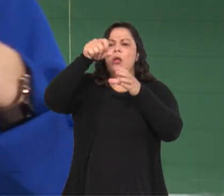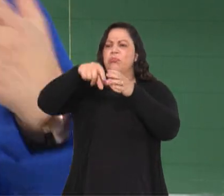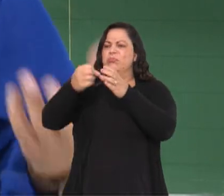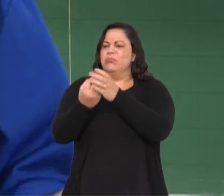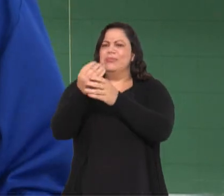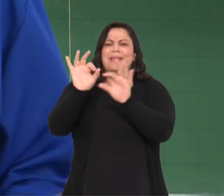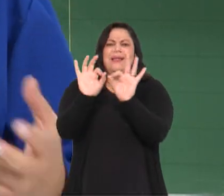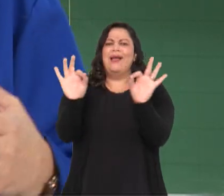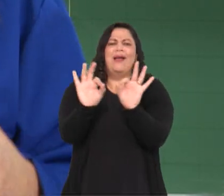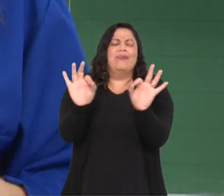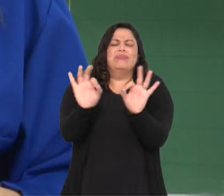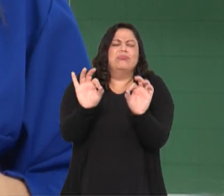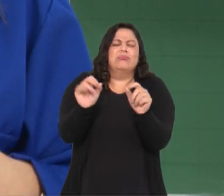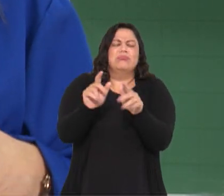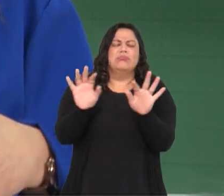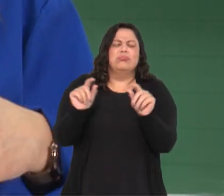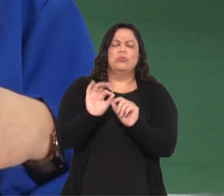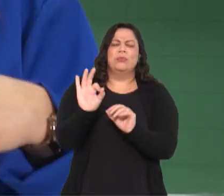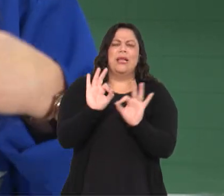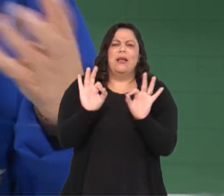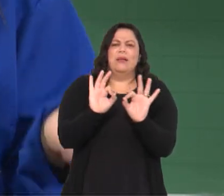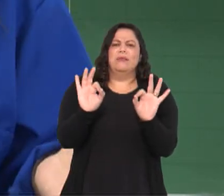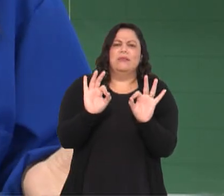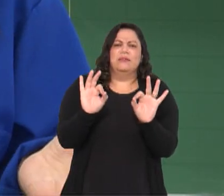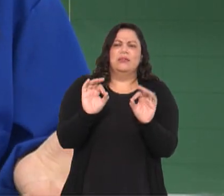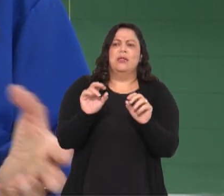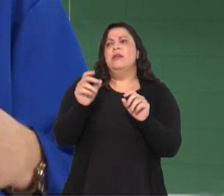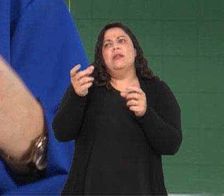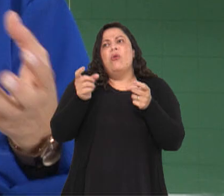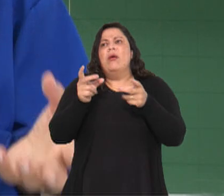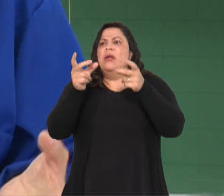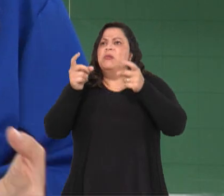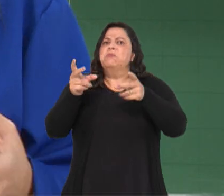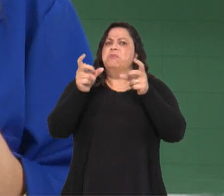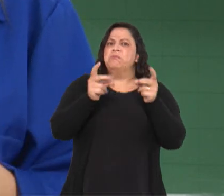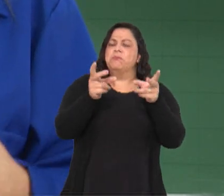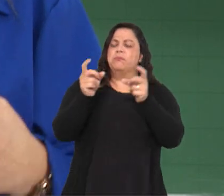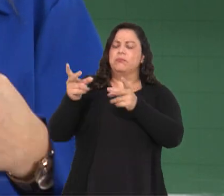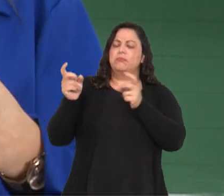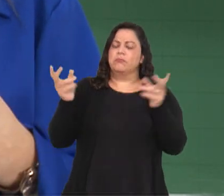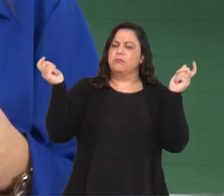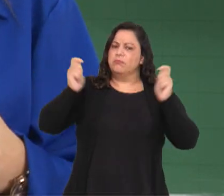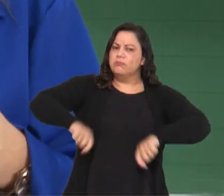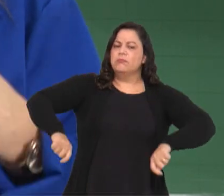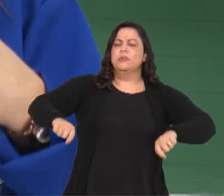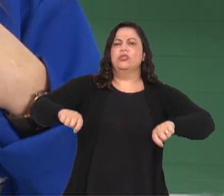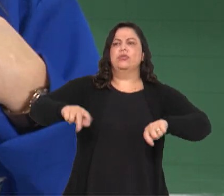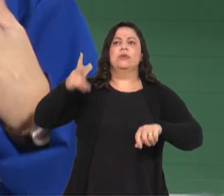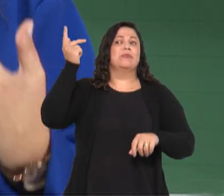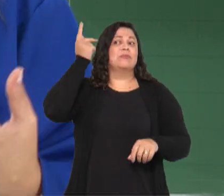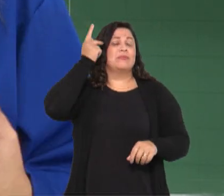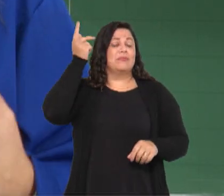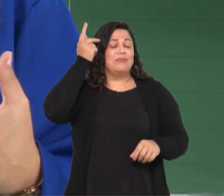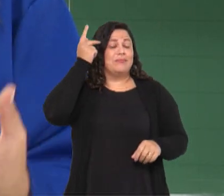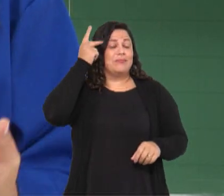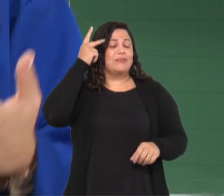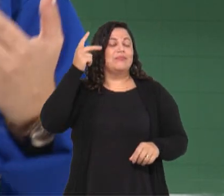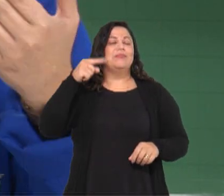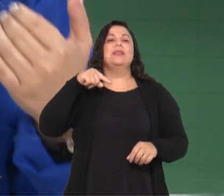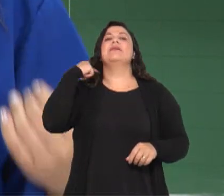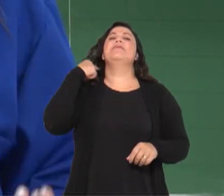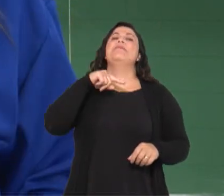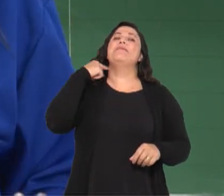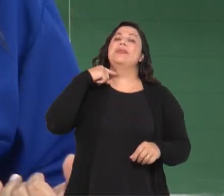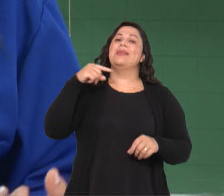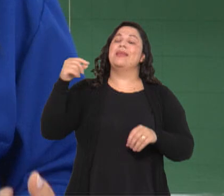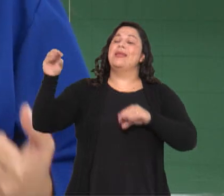eram utilizadas. Então, elas eram comercializadas, né, vendidas aí. E os paulistas e mineiros, então,